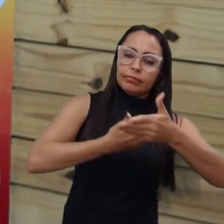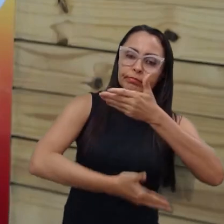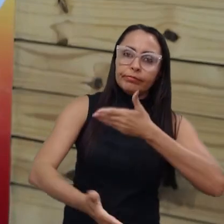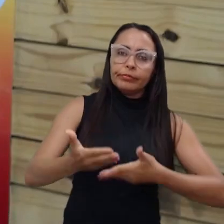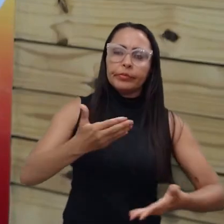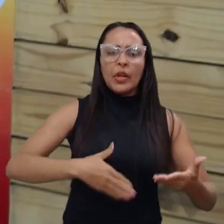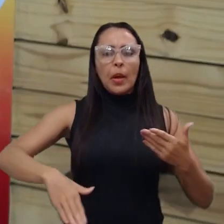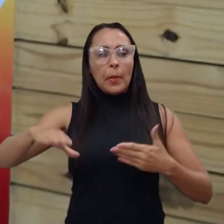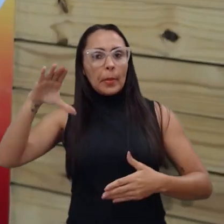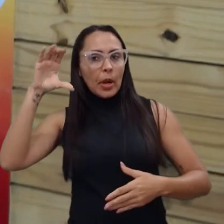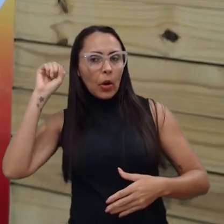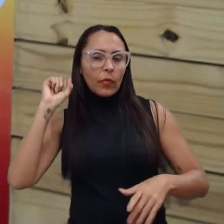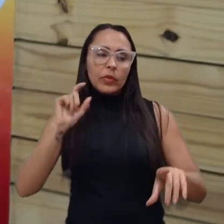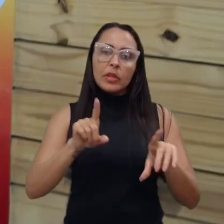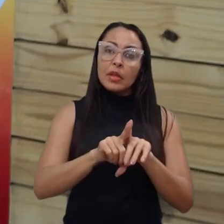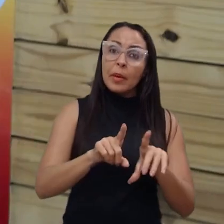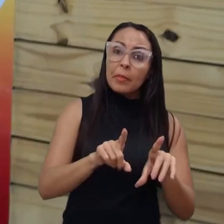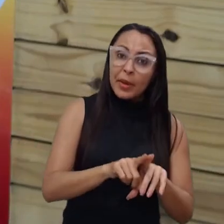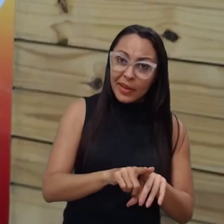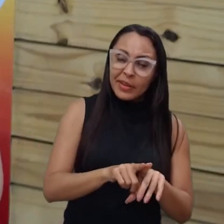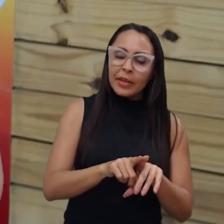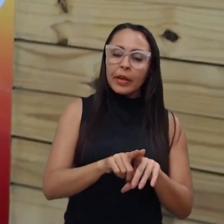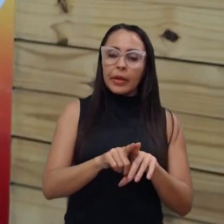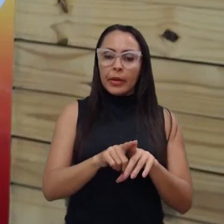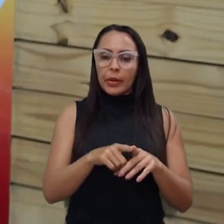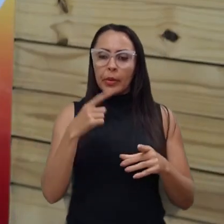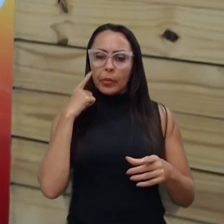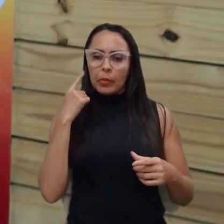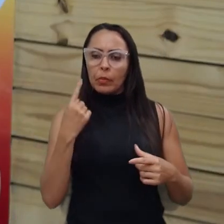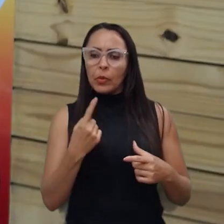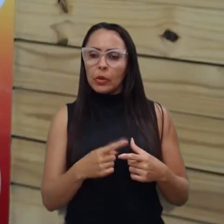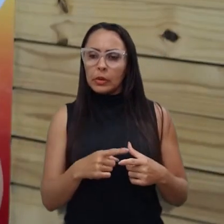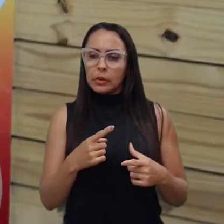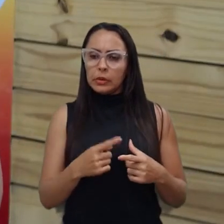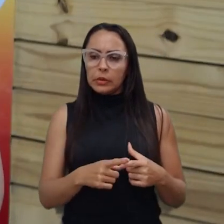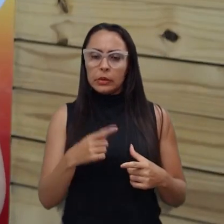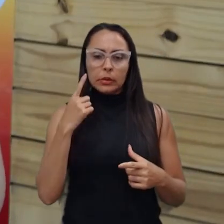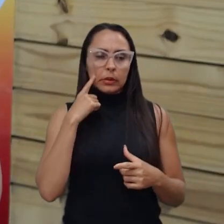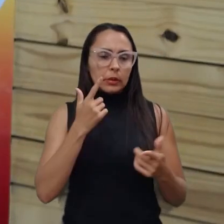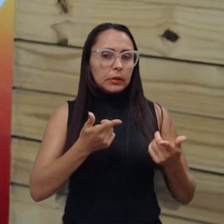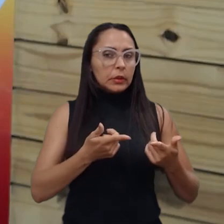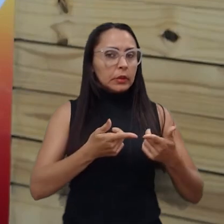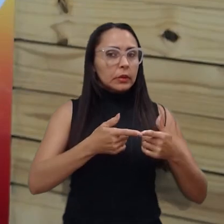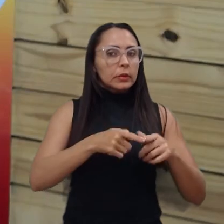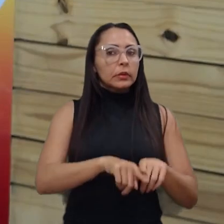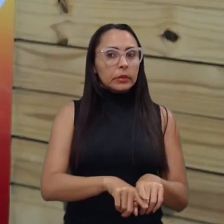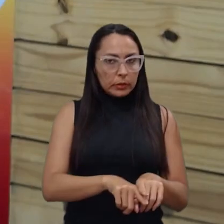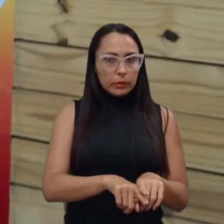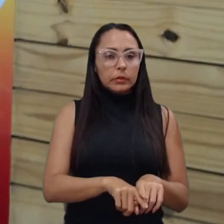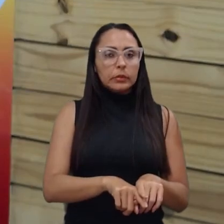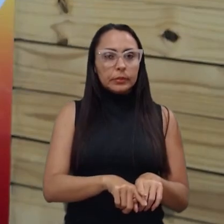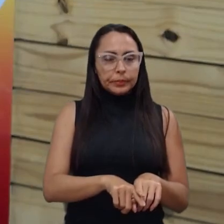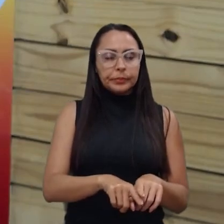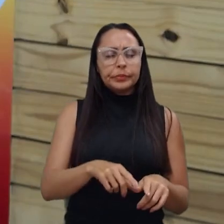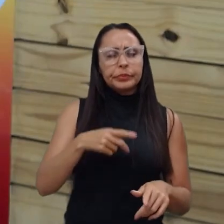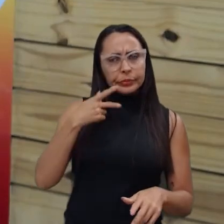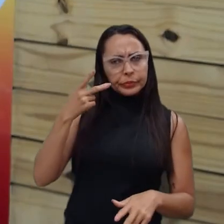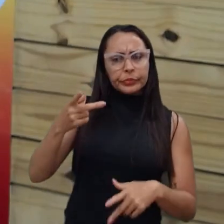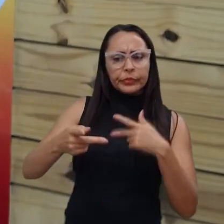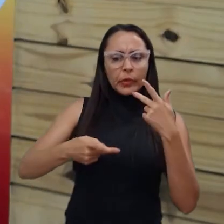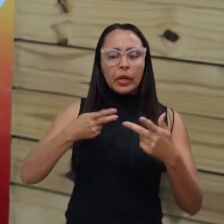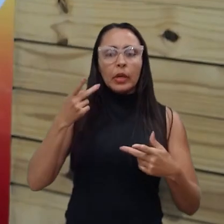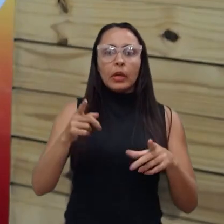ouvir também o que esses parceiros têm para nos falar. A gente